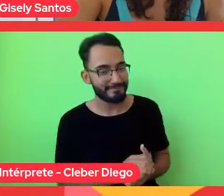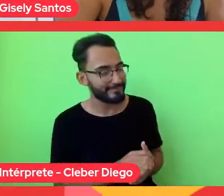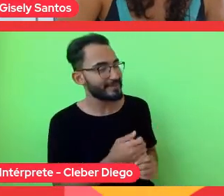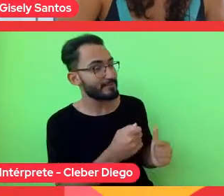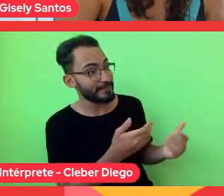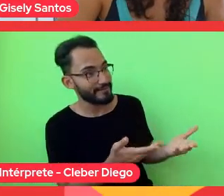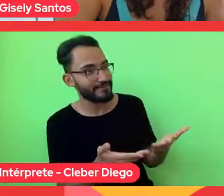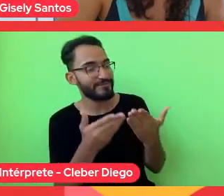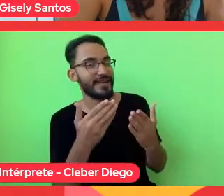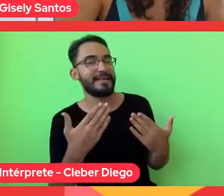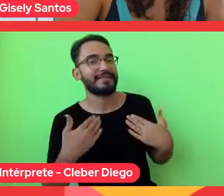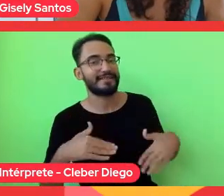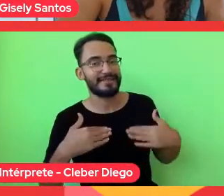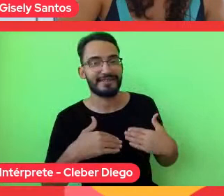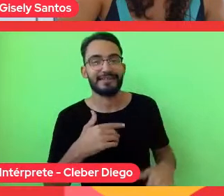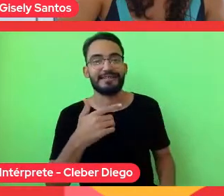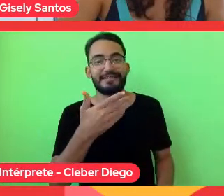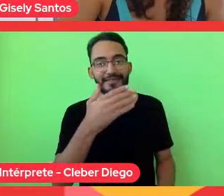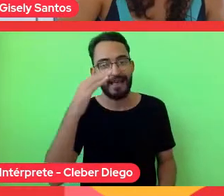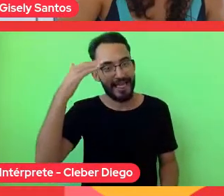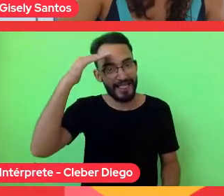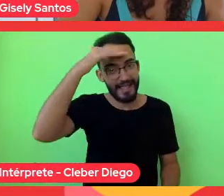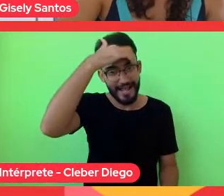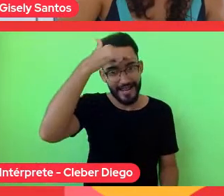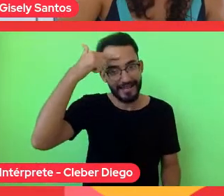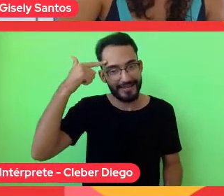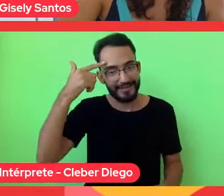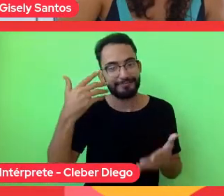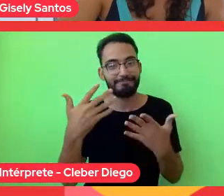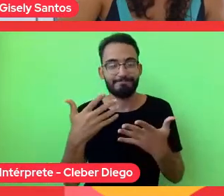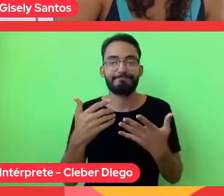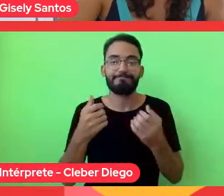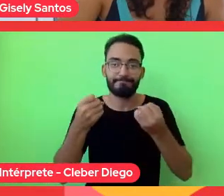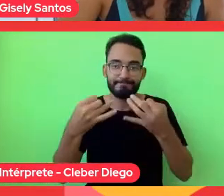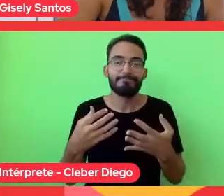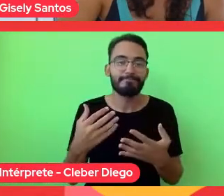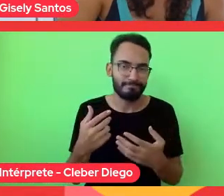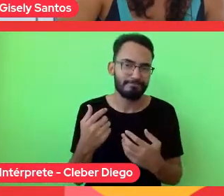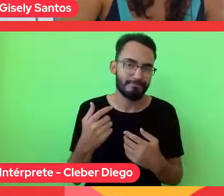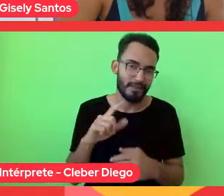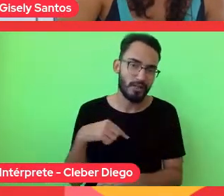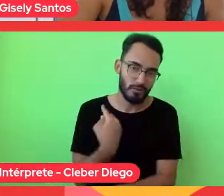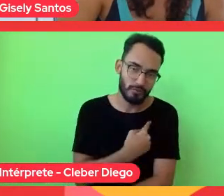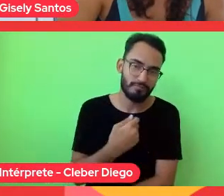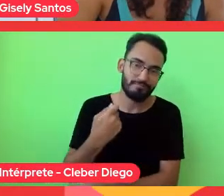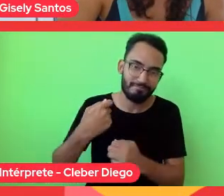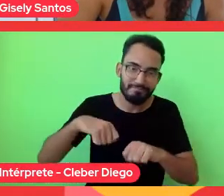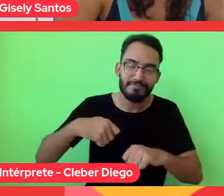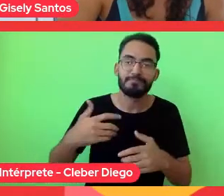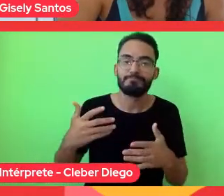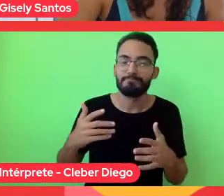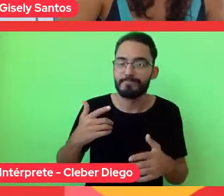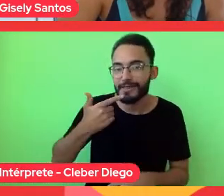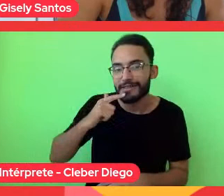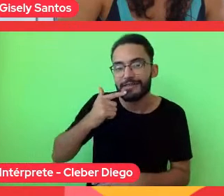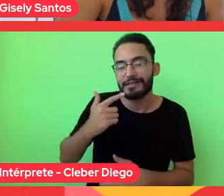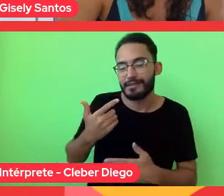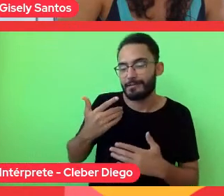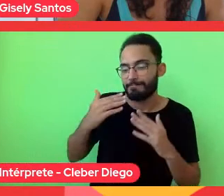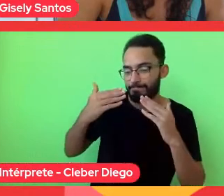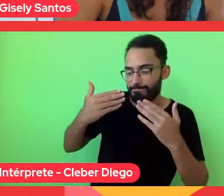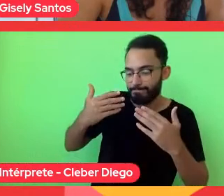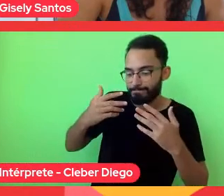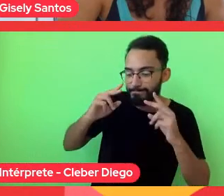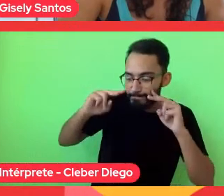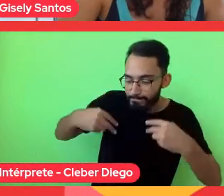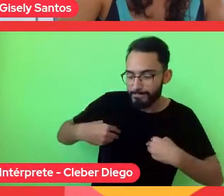Larissa. Né? E o que, que eu fiz? Não fui. Mas então, mas é a gentileza, é o autocuidado que